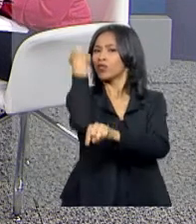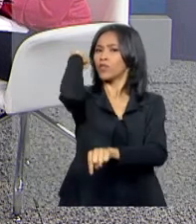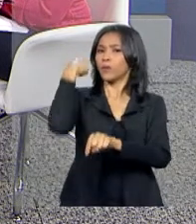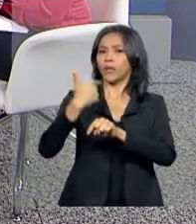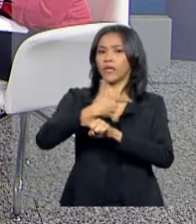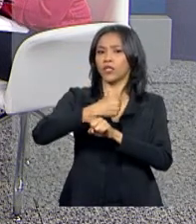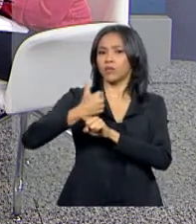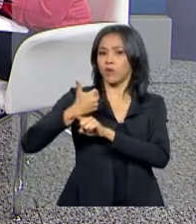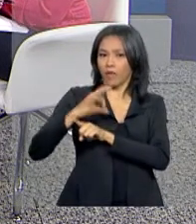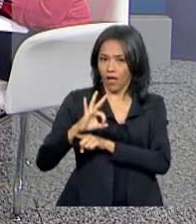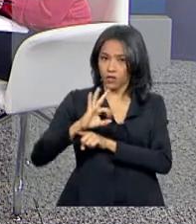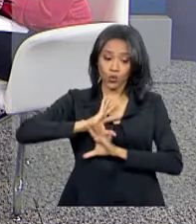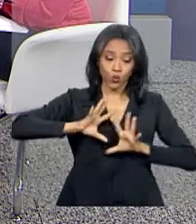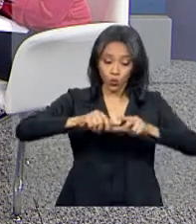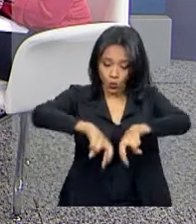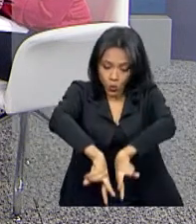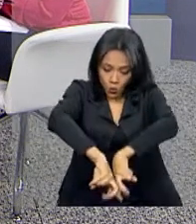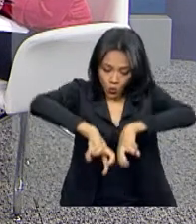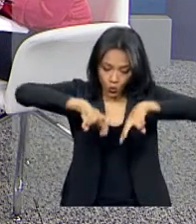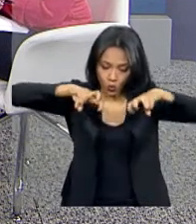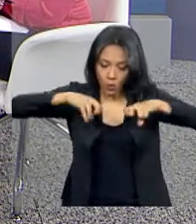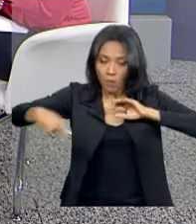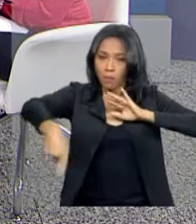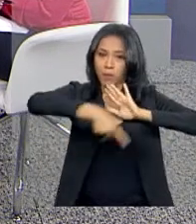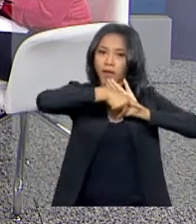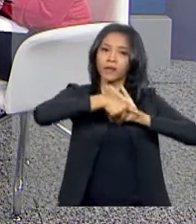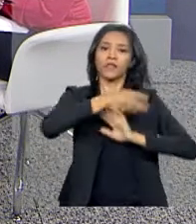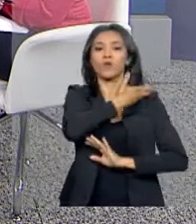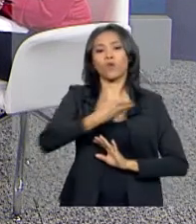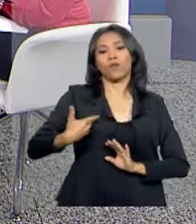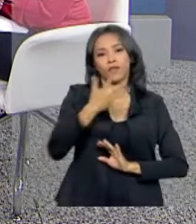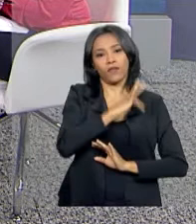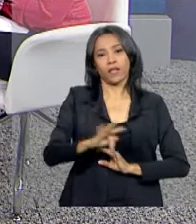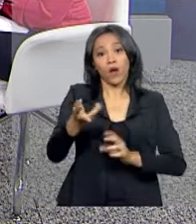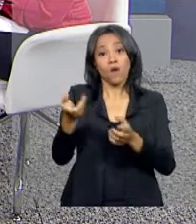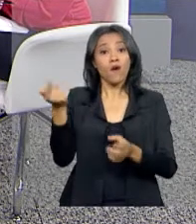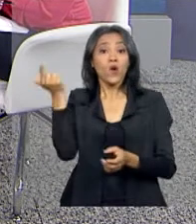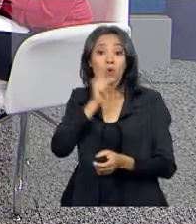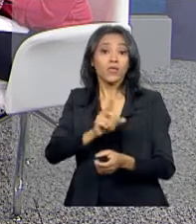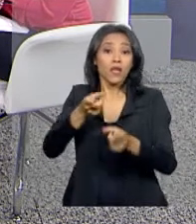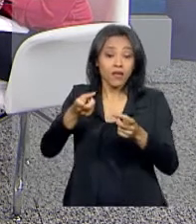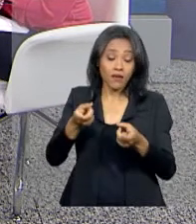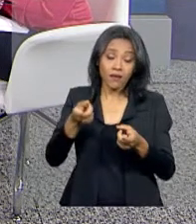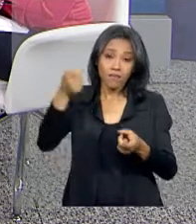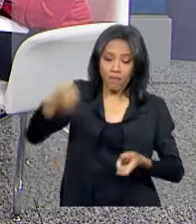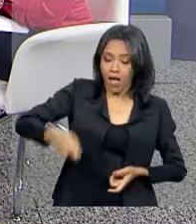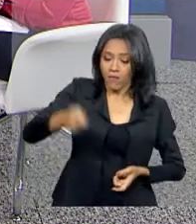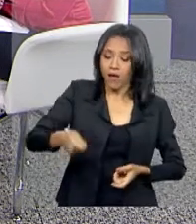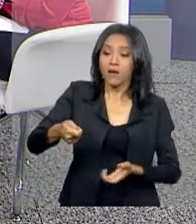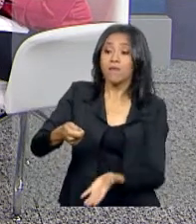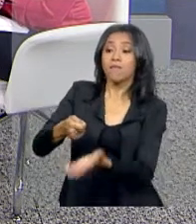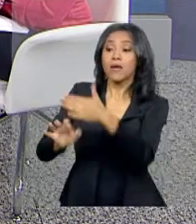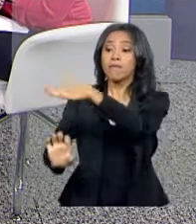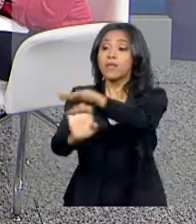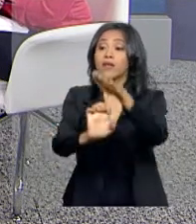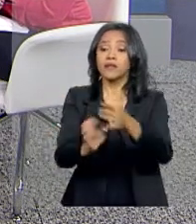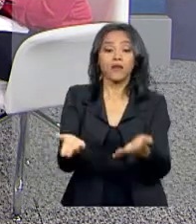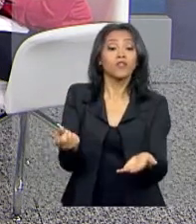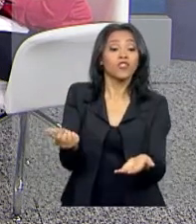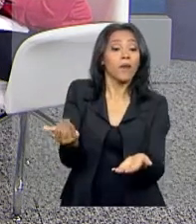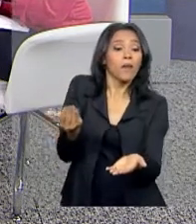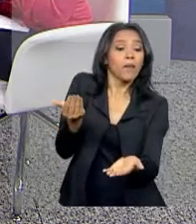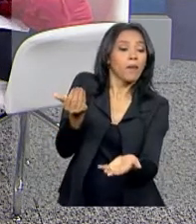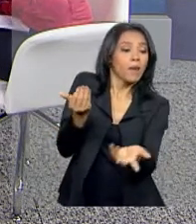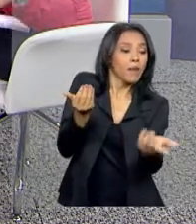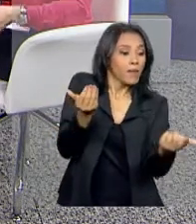todo o petróleo extraído é da união vencem os leilões os grupos privados que oferecerem a maior oferta de óleo lucro ou óleo excedente